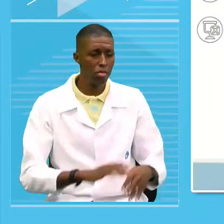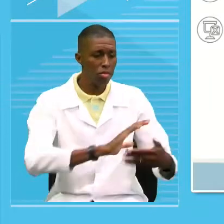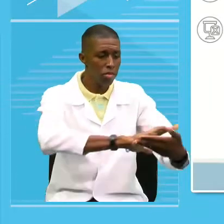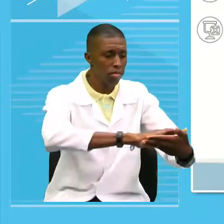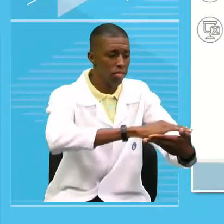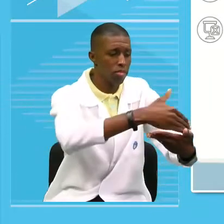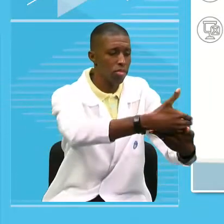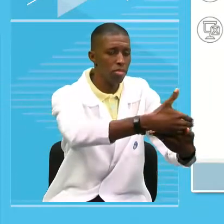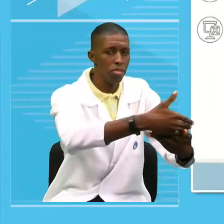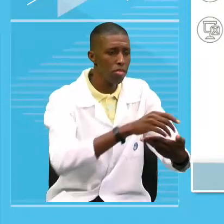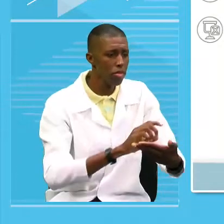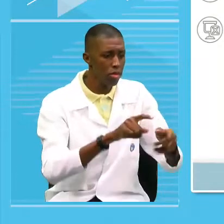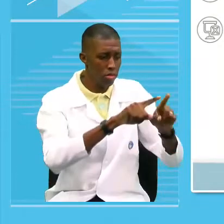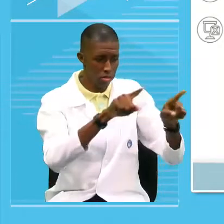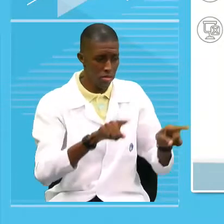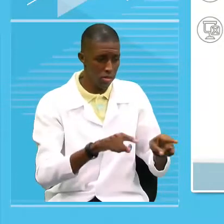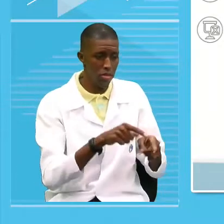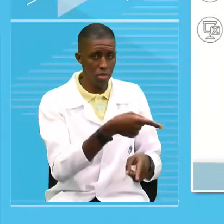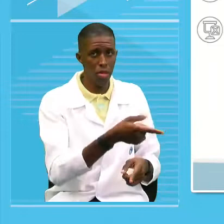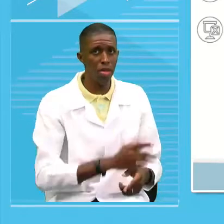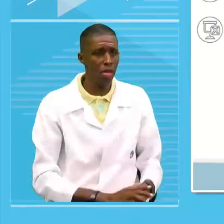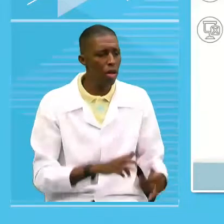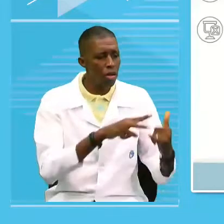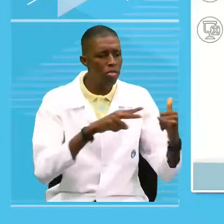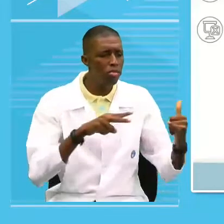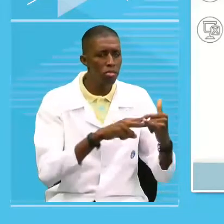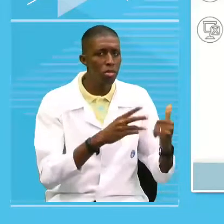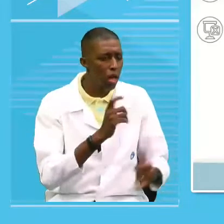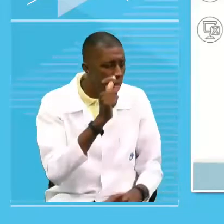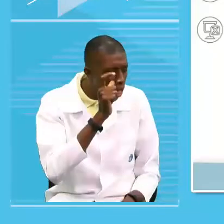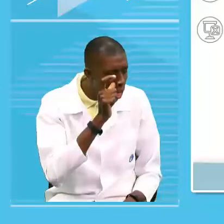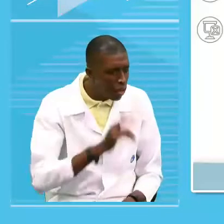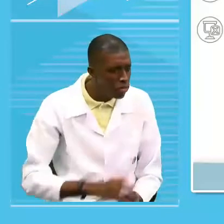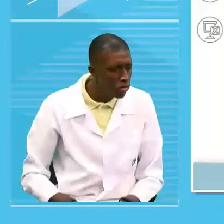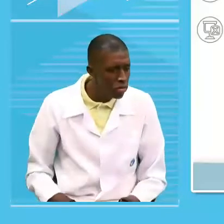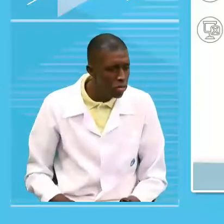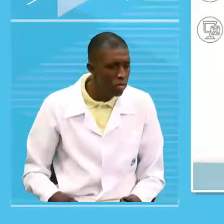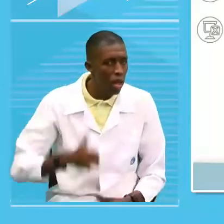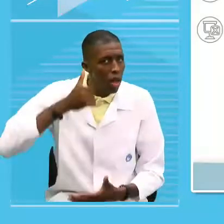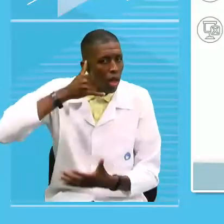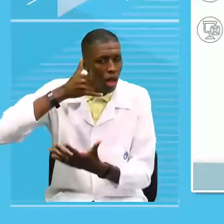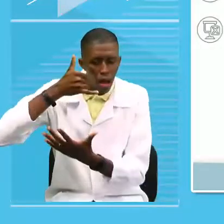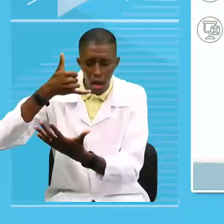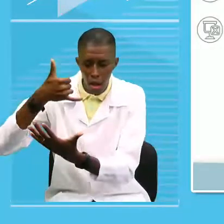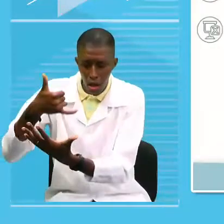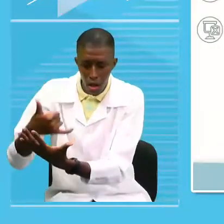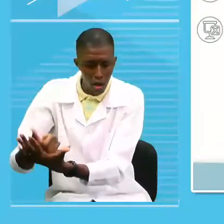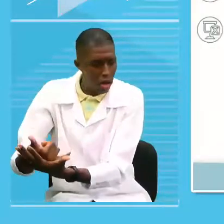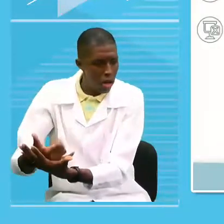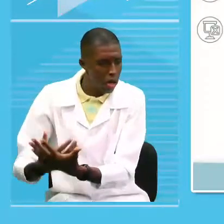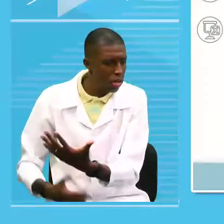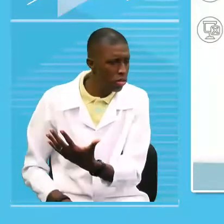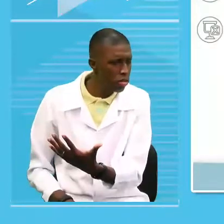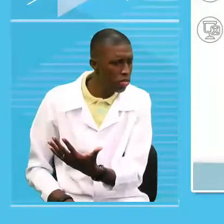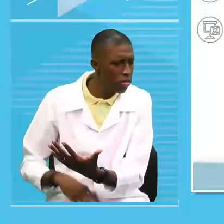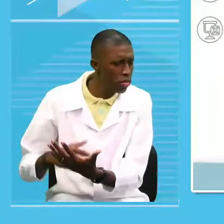gente isso não é legal né vamos saber administrar o nosso tempo ter paciência também